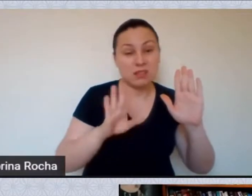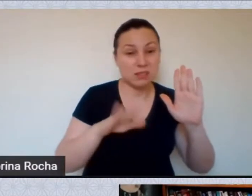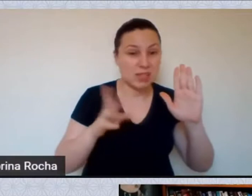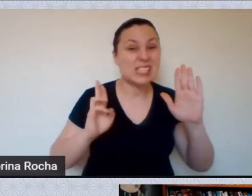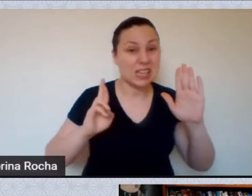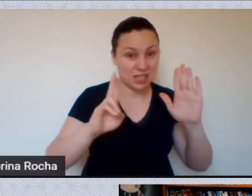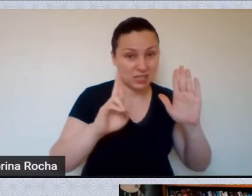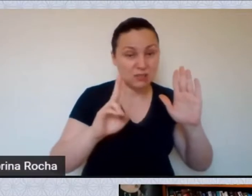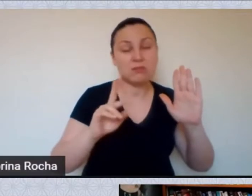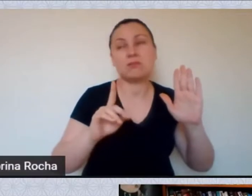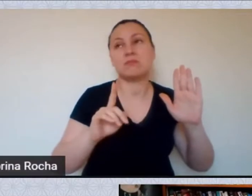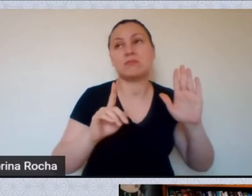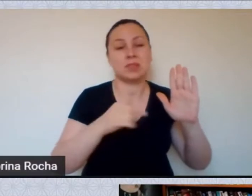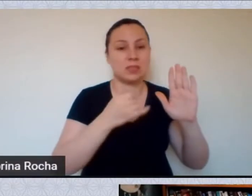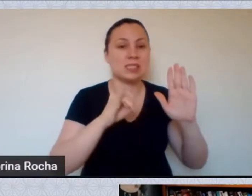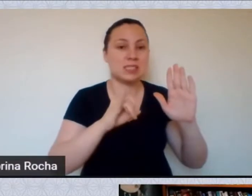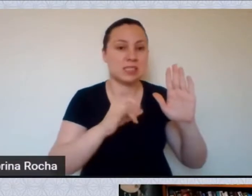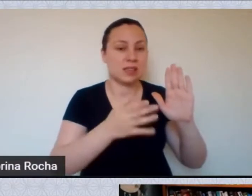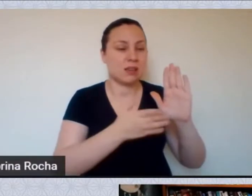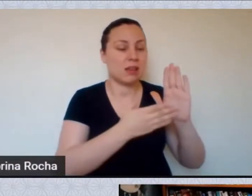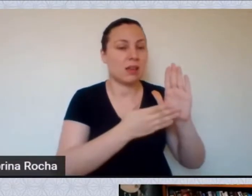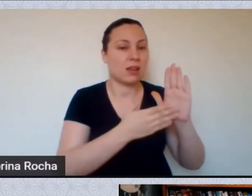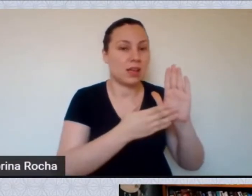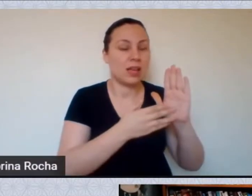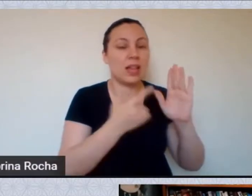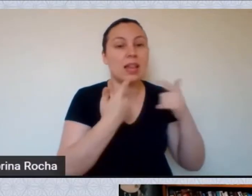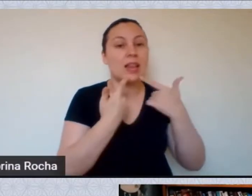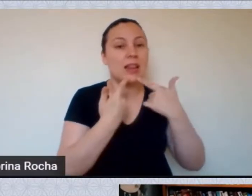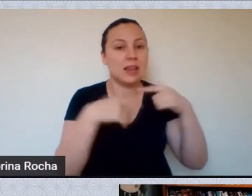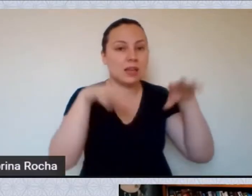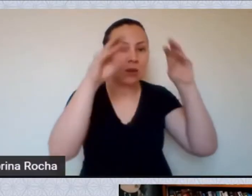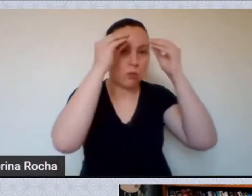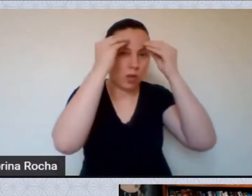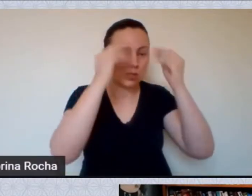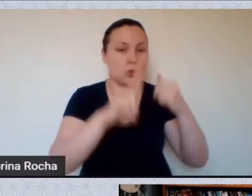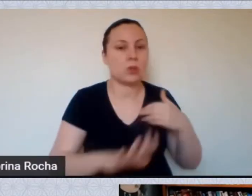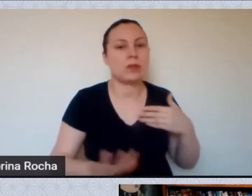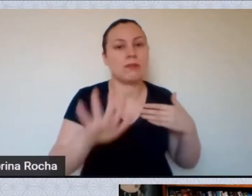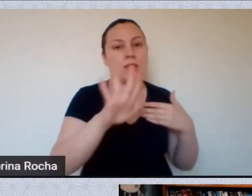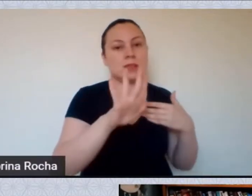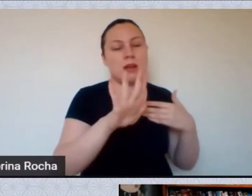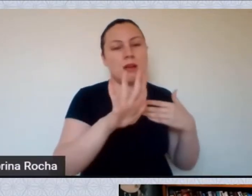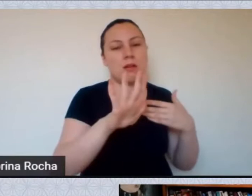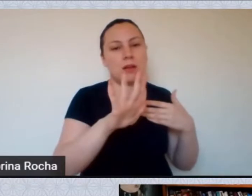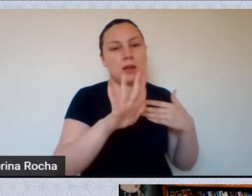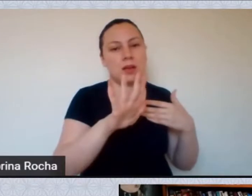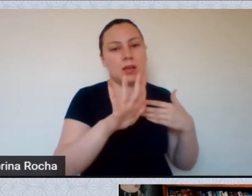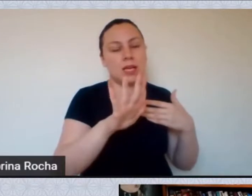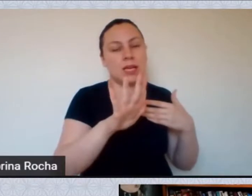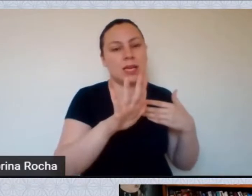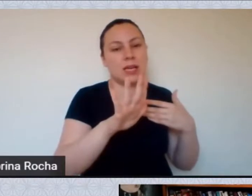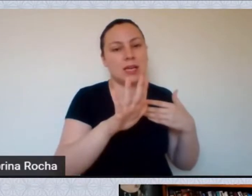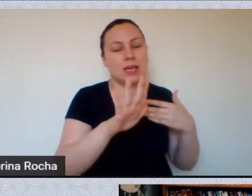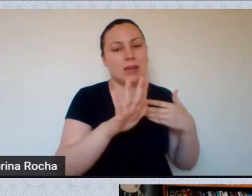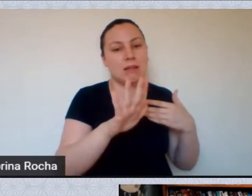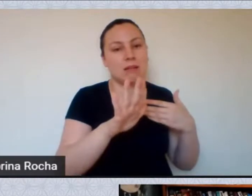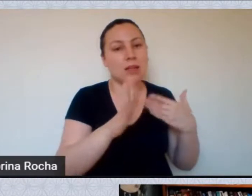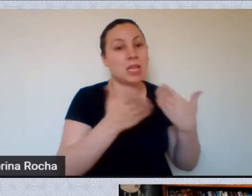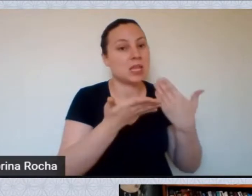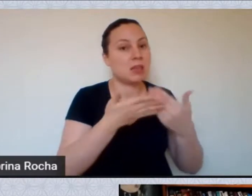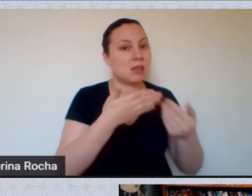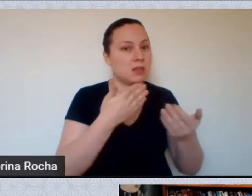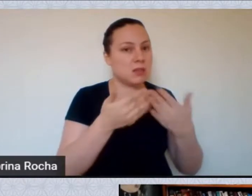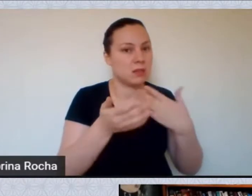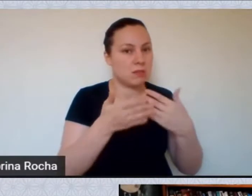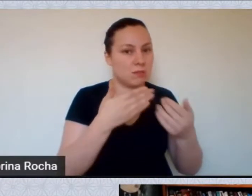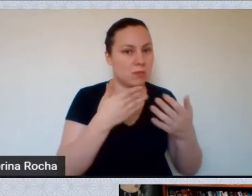você quer realmente criar uma linguagem universal que independa da maneira como você acredita ou não